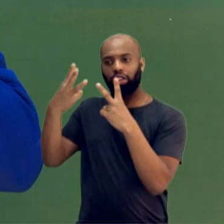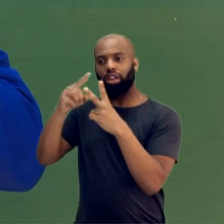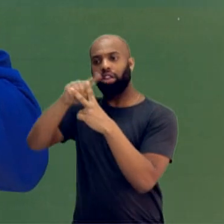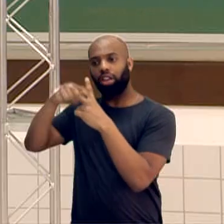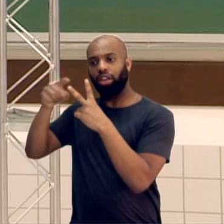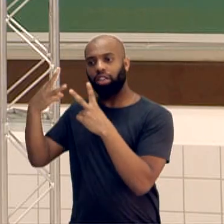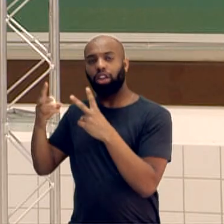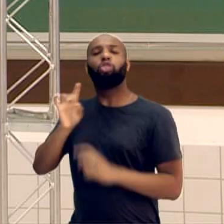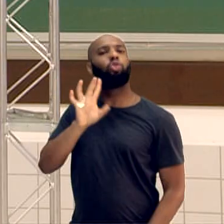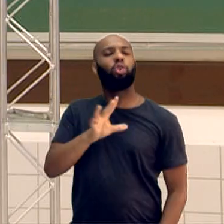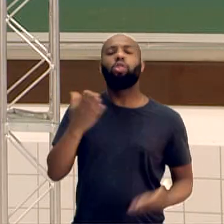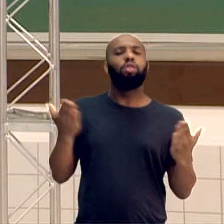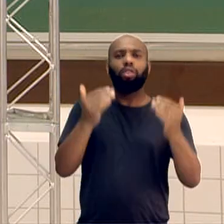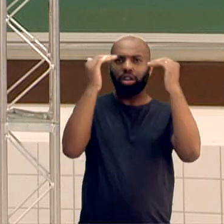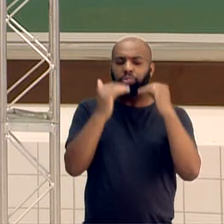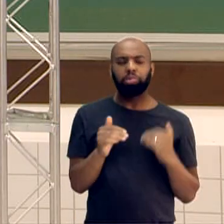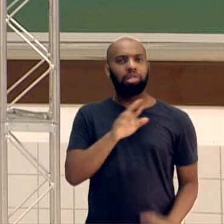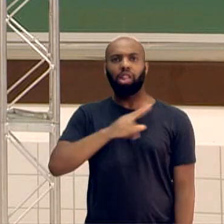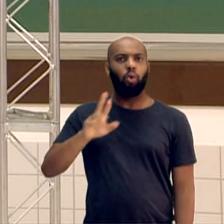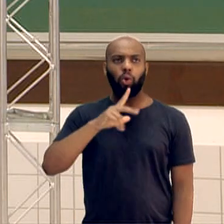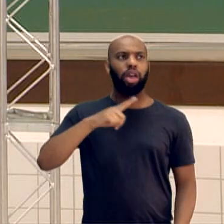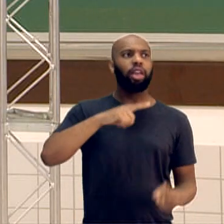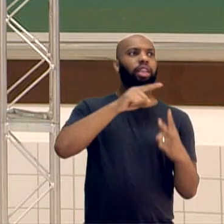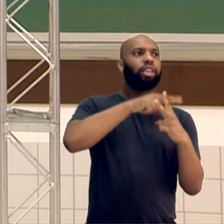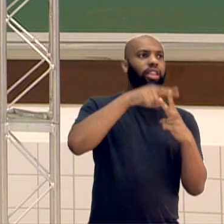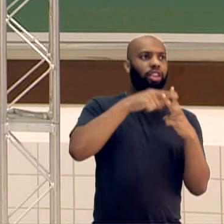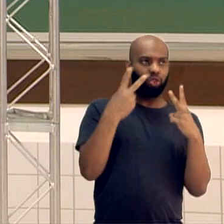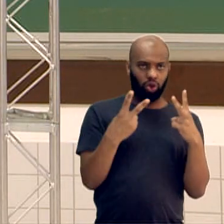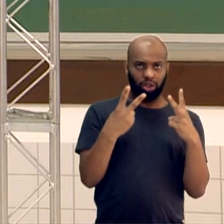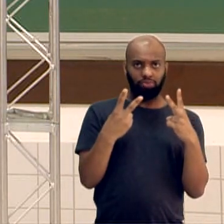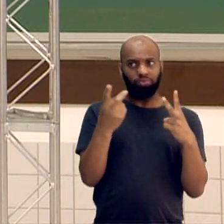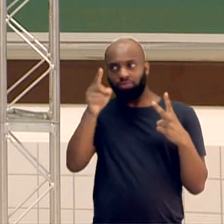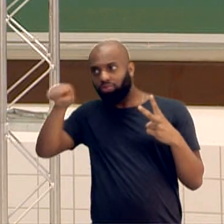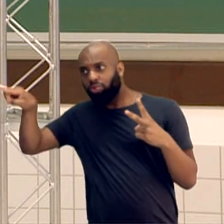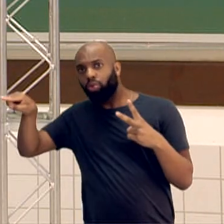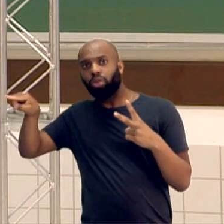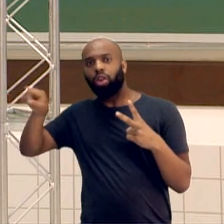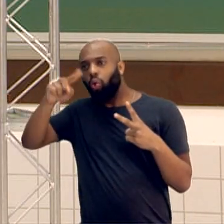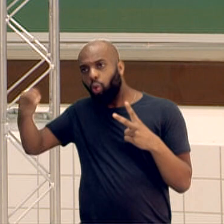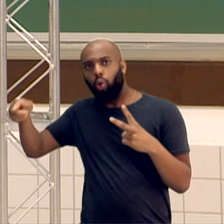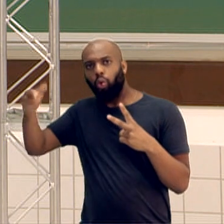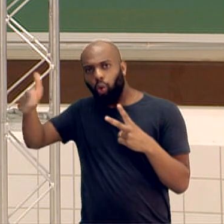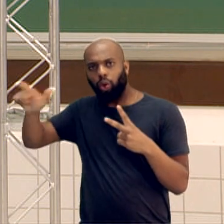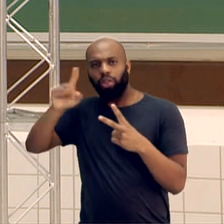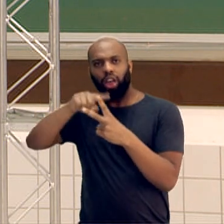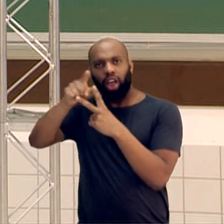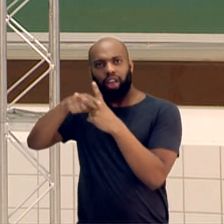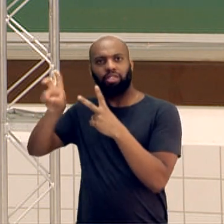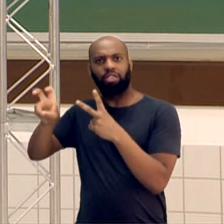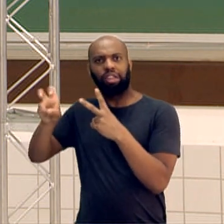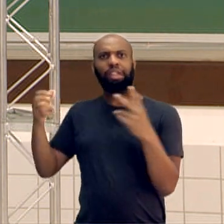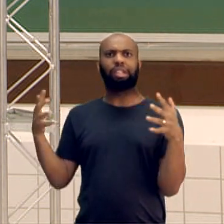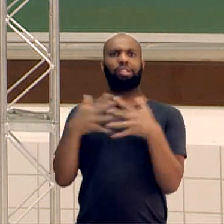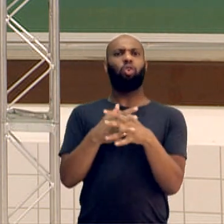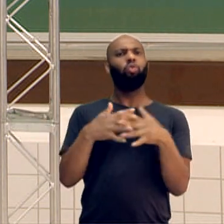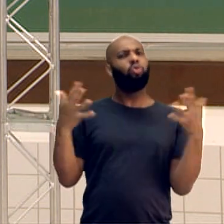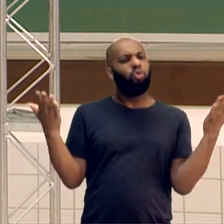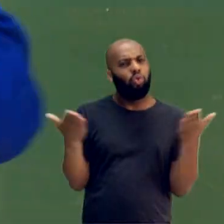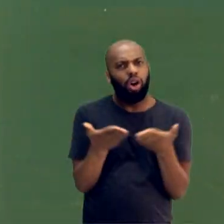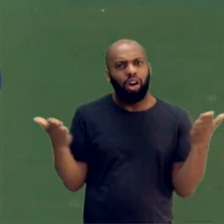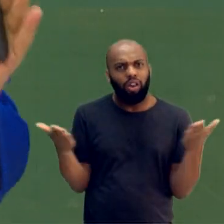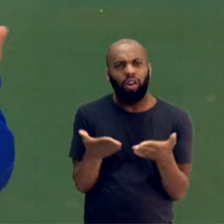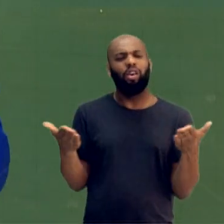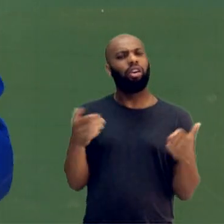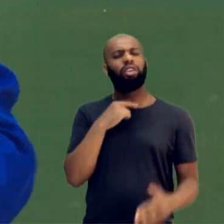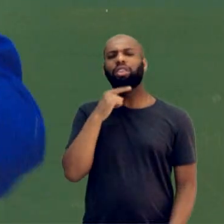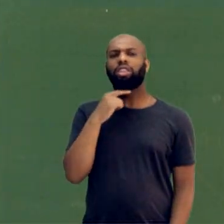a raiz de 3. E agora não. Agora o senhor colocou uma raiz de 2 e uma raiz de 5. Complicou tudo, já me confundi,